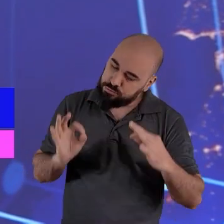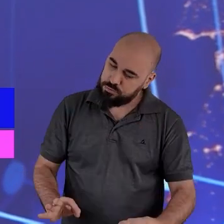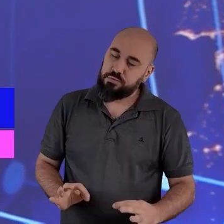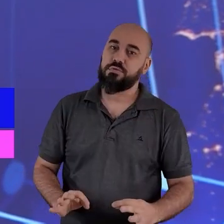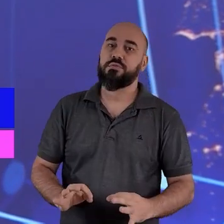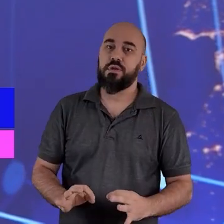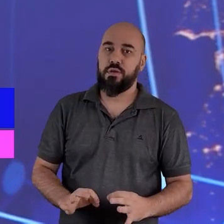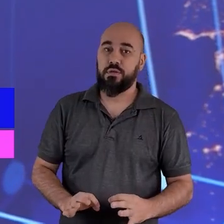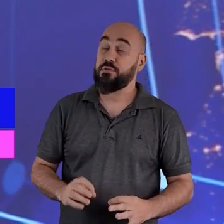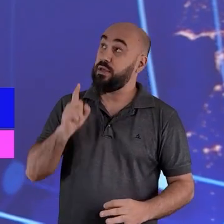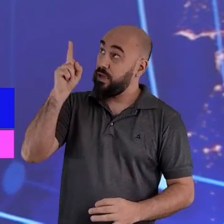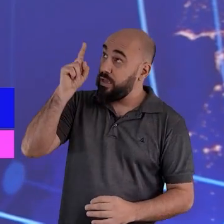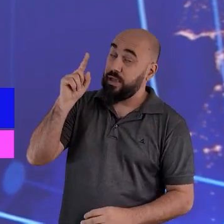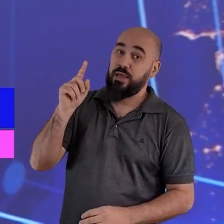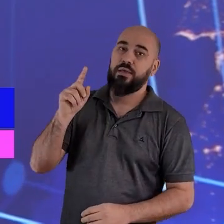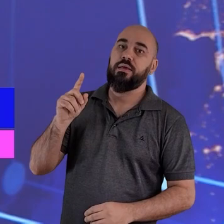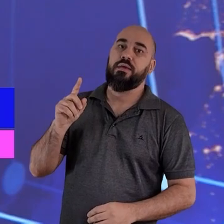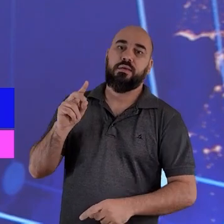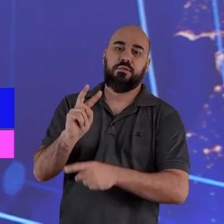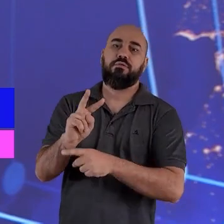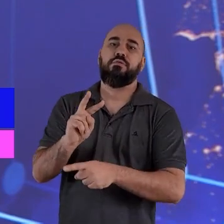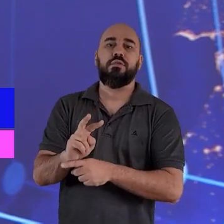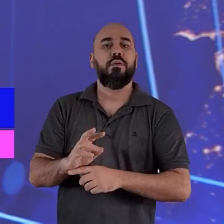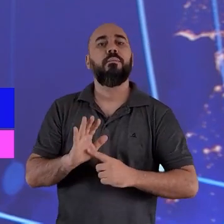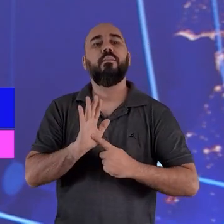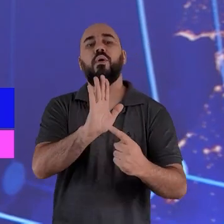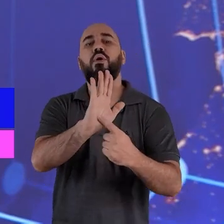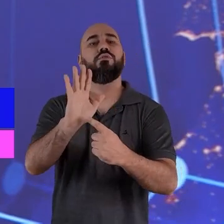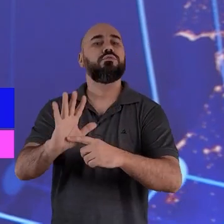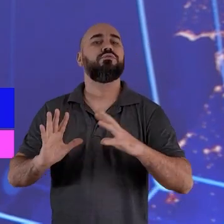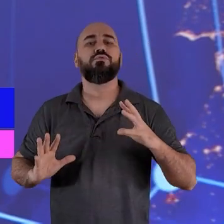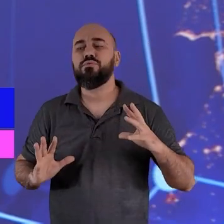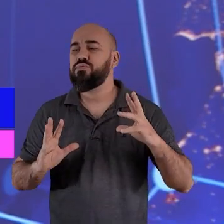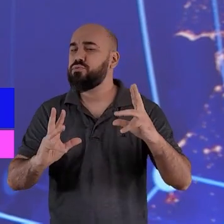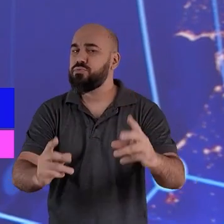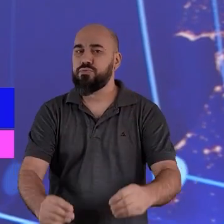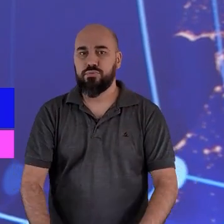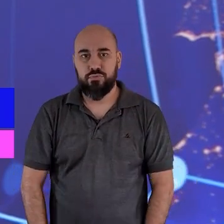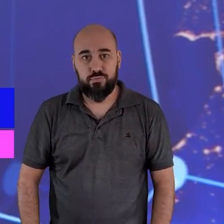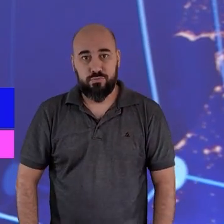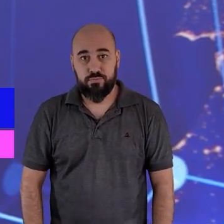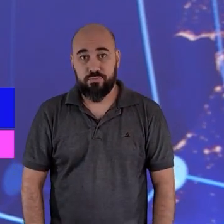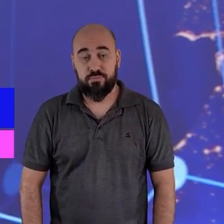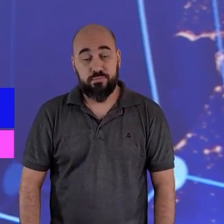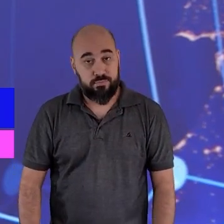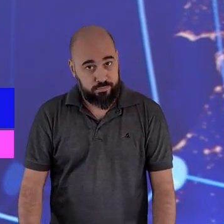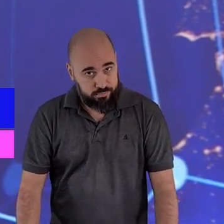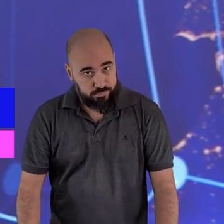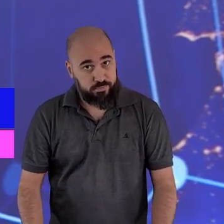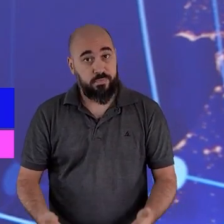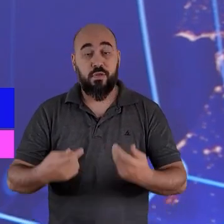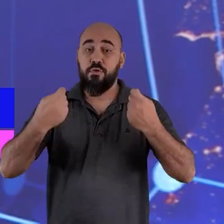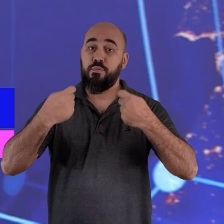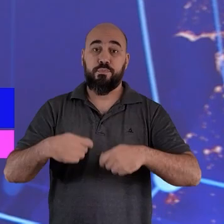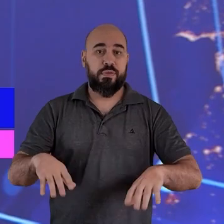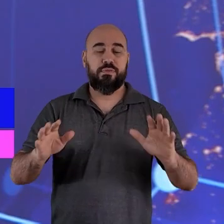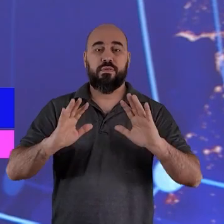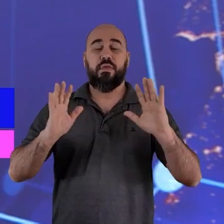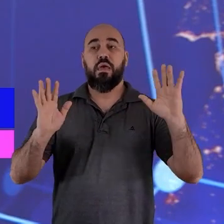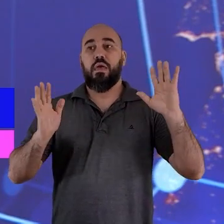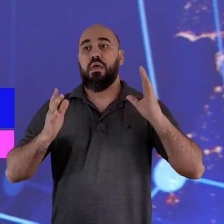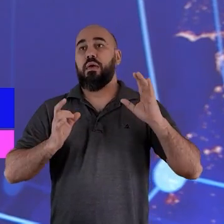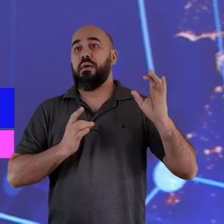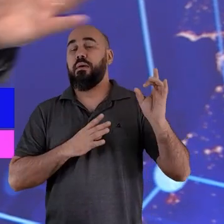povo se dá ao nos revelar aquilo que está por acontecer. Você não precisa desesperar-se